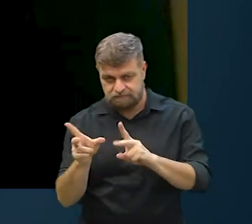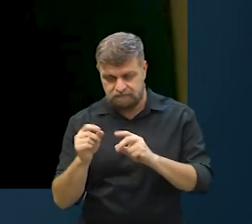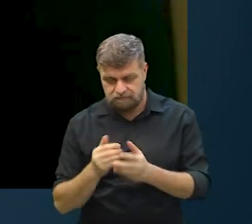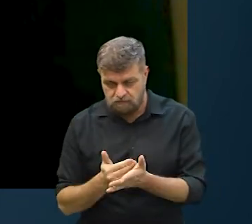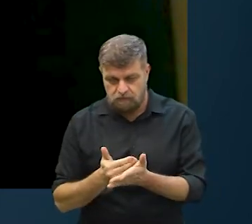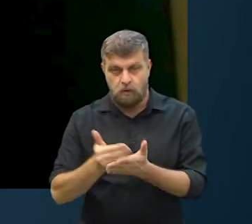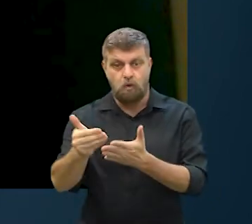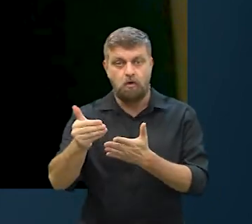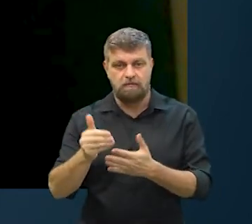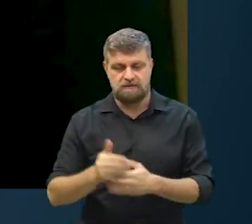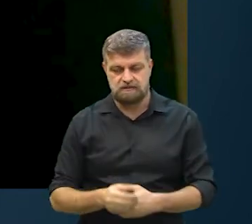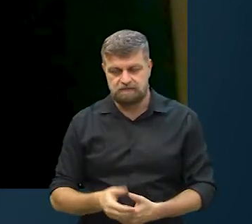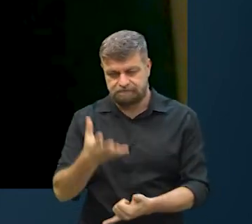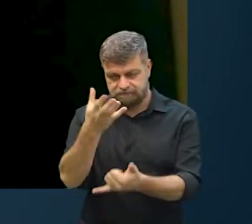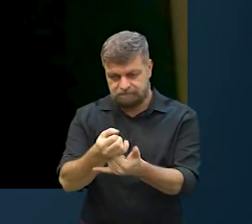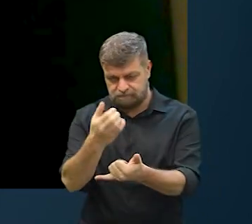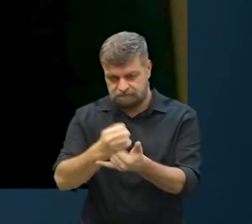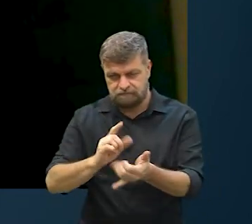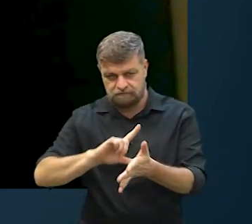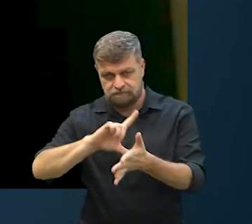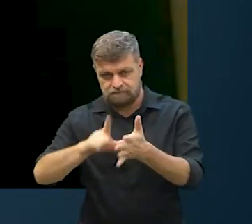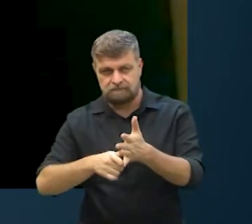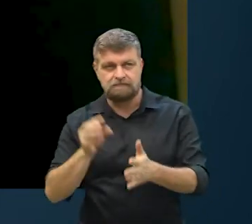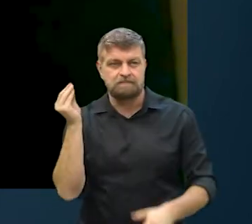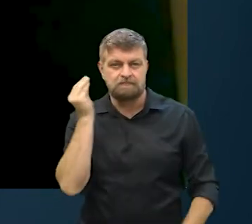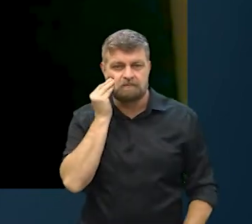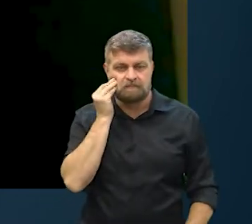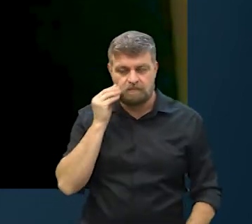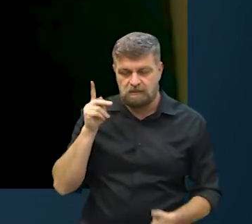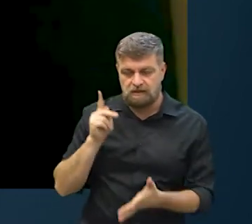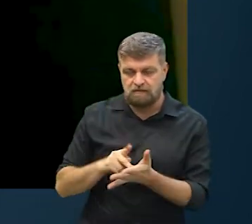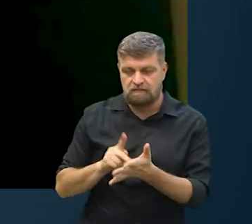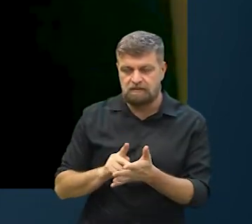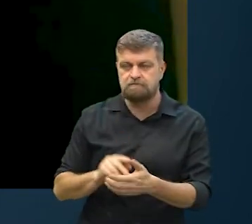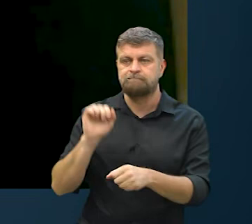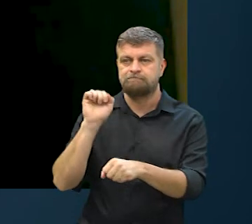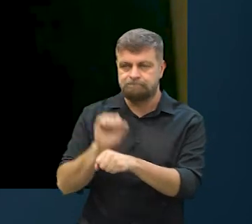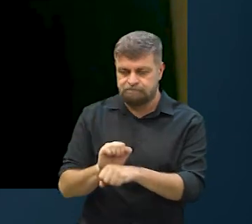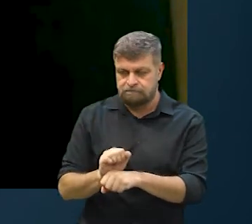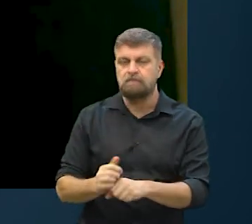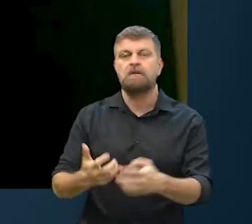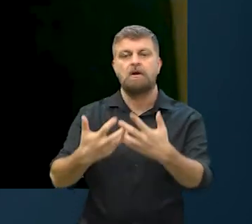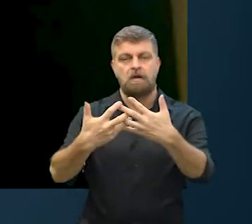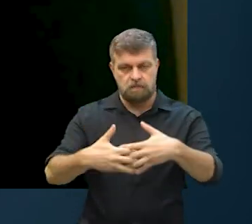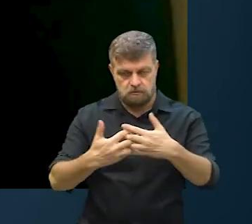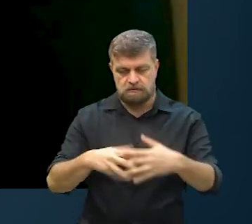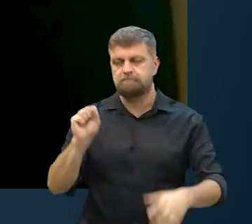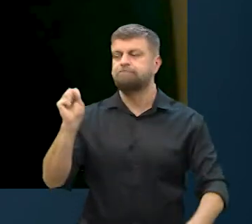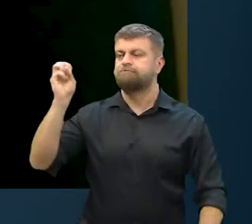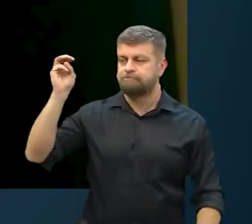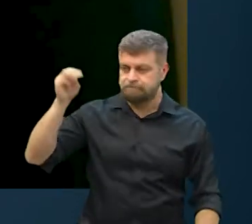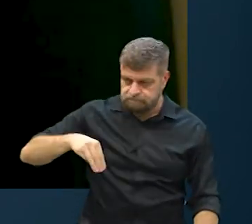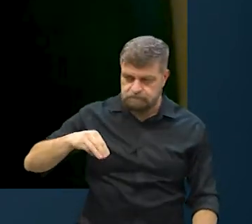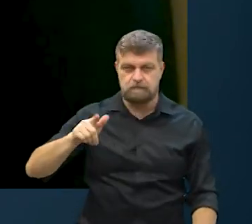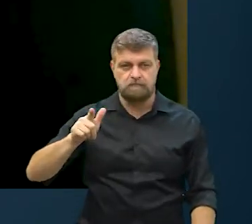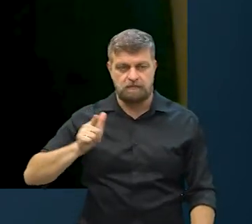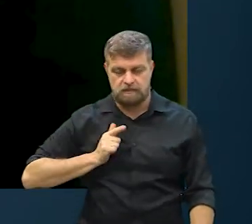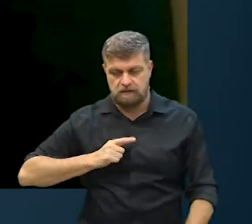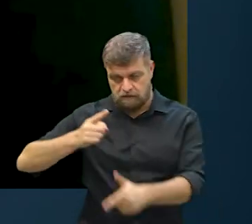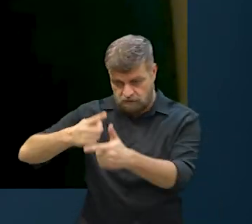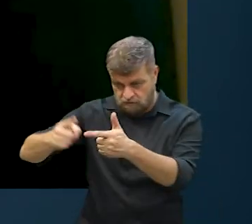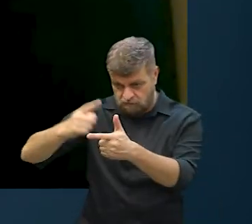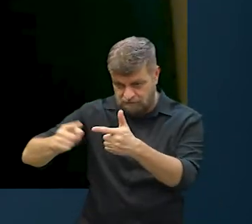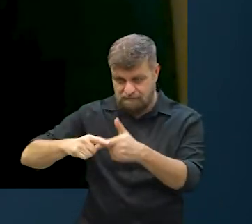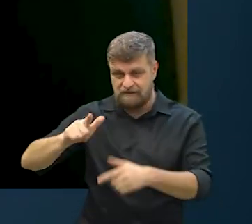viável para lançar no mercado. E depois que a gente testou de fato, a gente viu que parava em pé, que